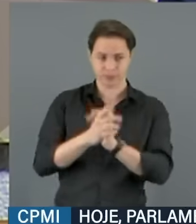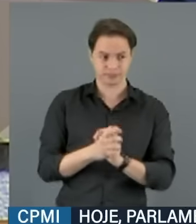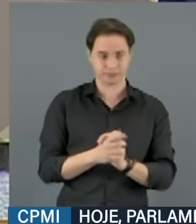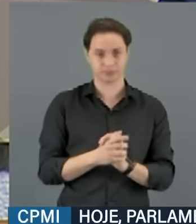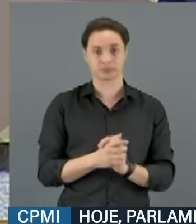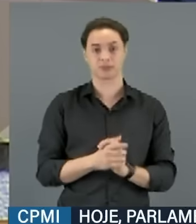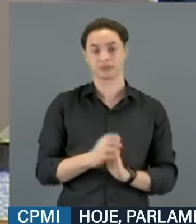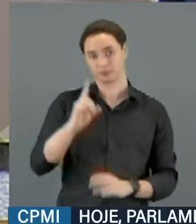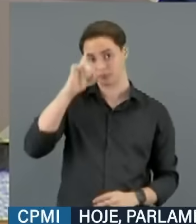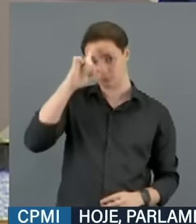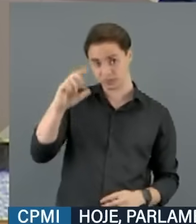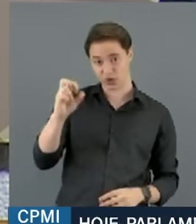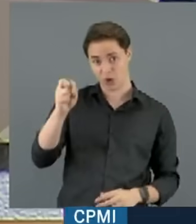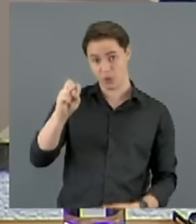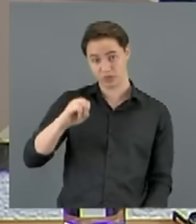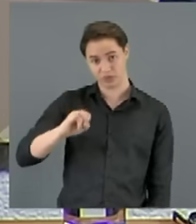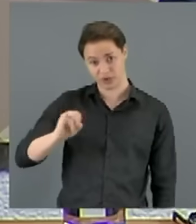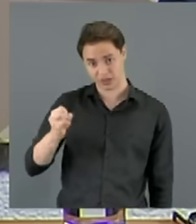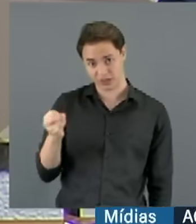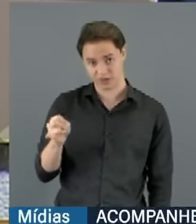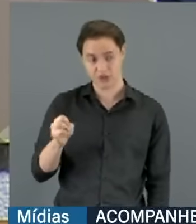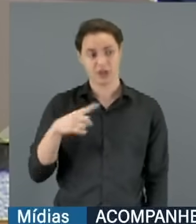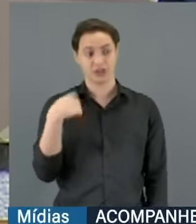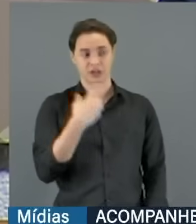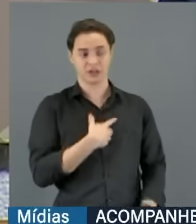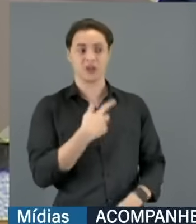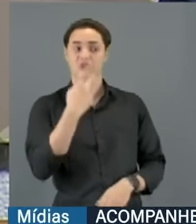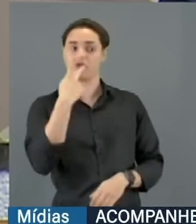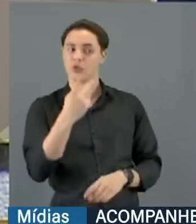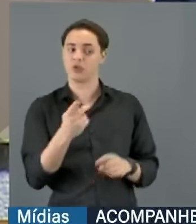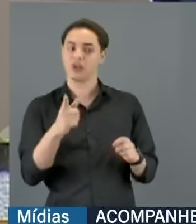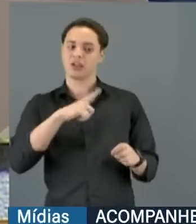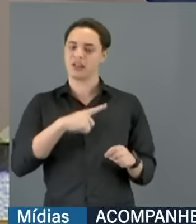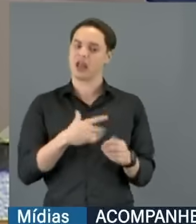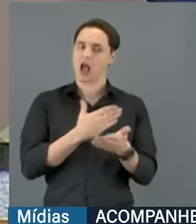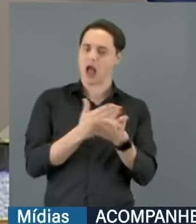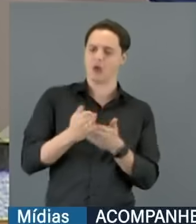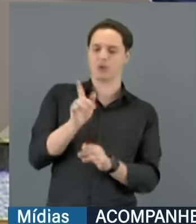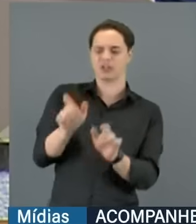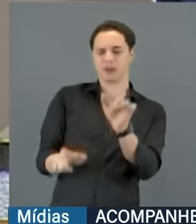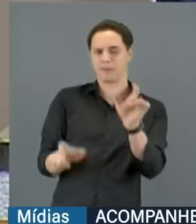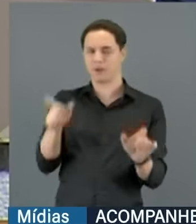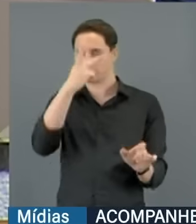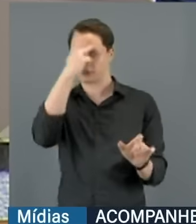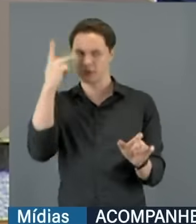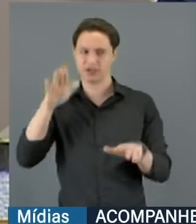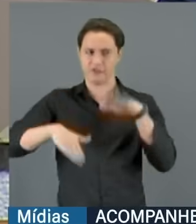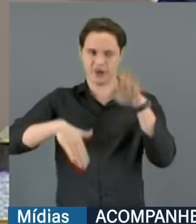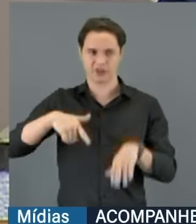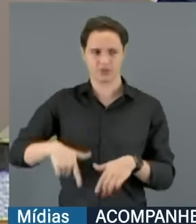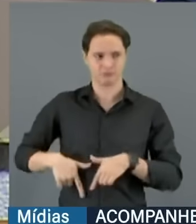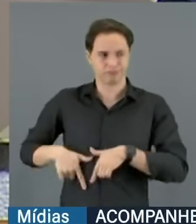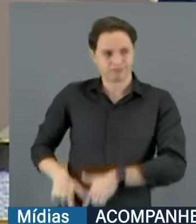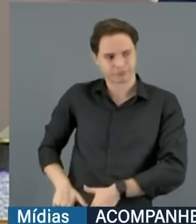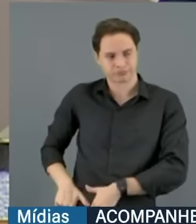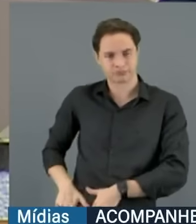dia 8, sobre a presença de pessoas que se diziam estar armadas,